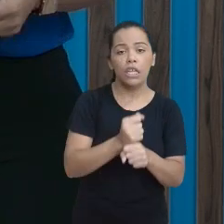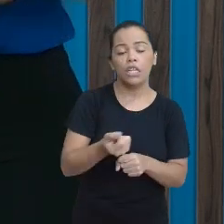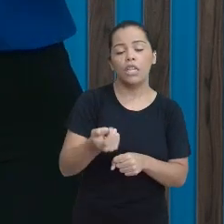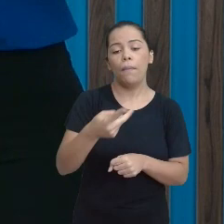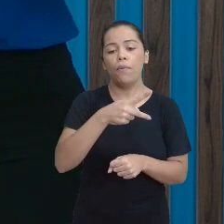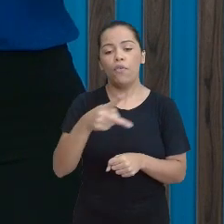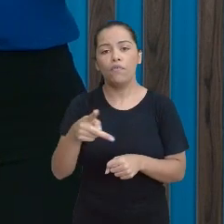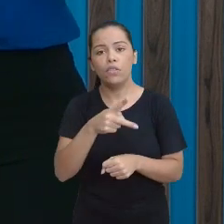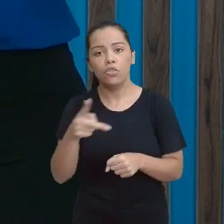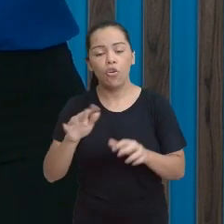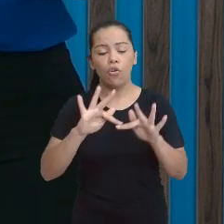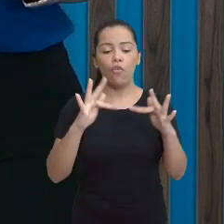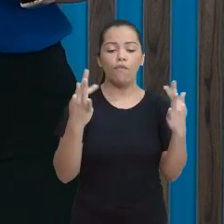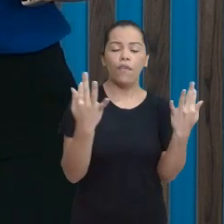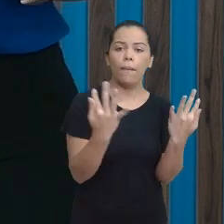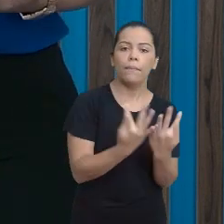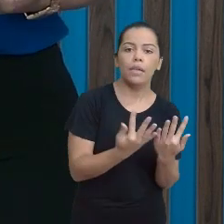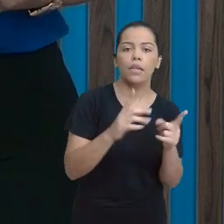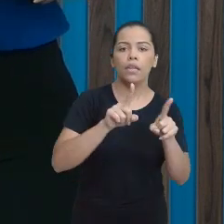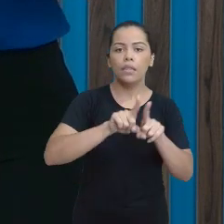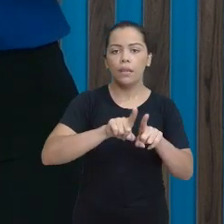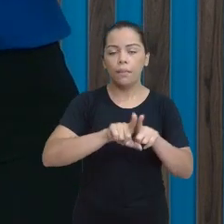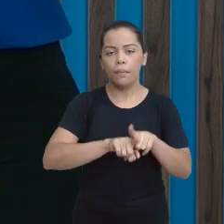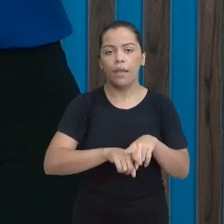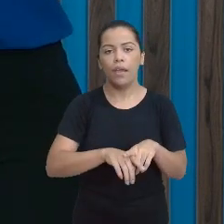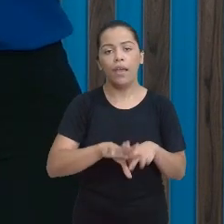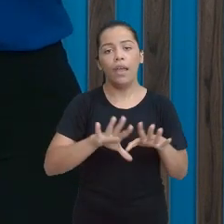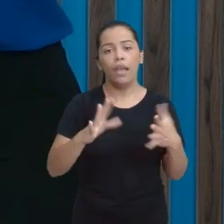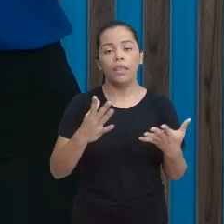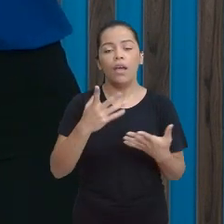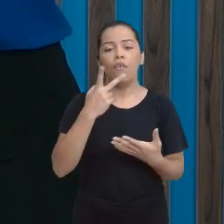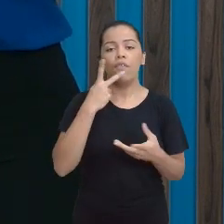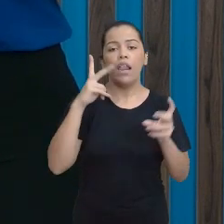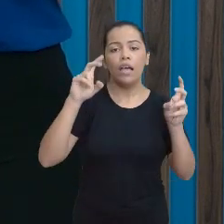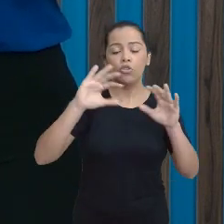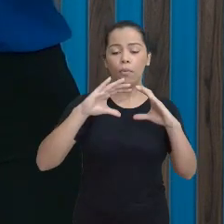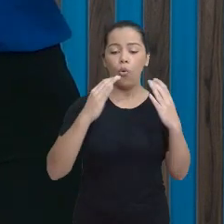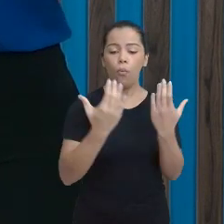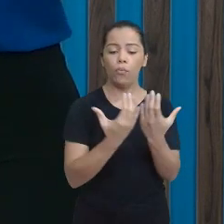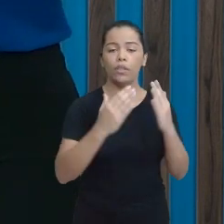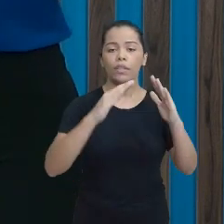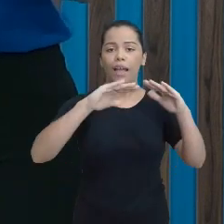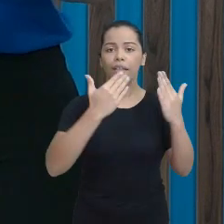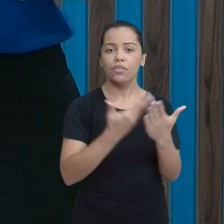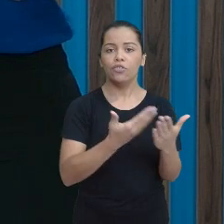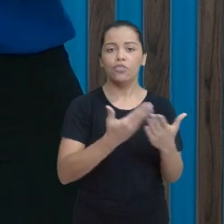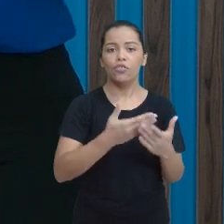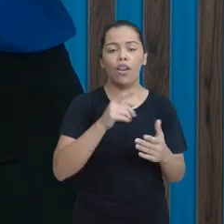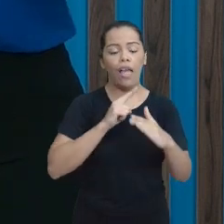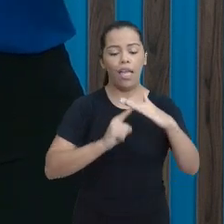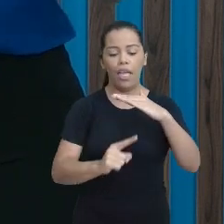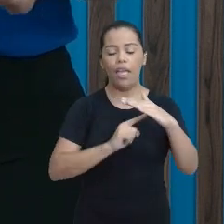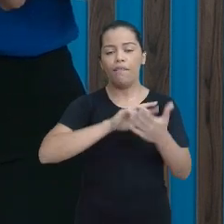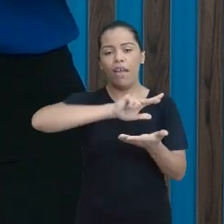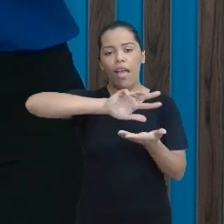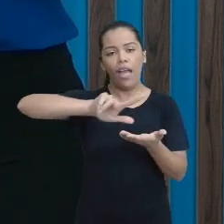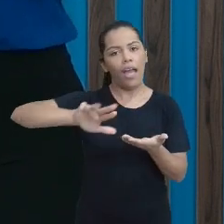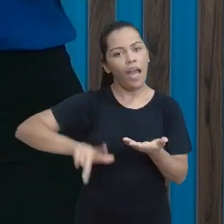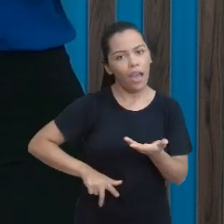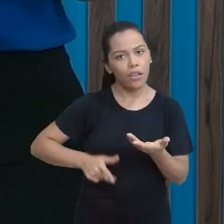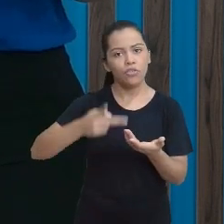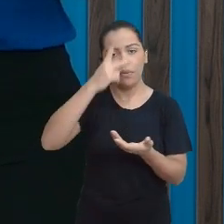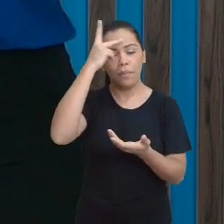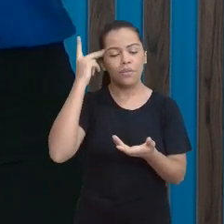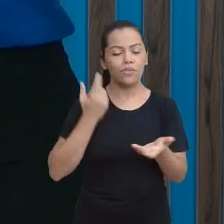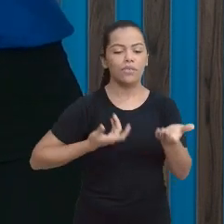Então, falar de comunidade escolar é falar de vários personagens que se comunicam e interagem quando a